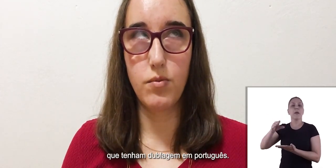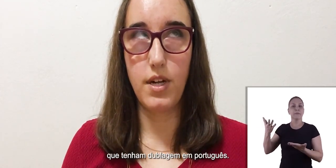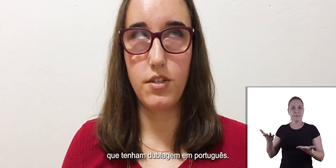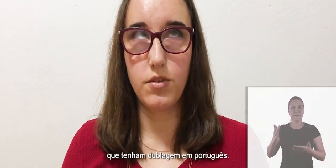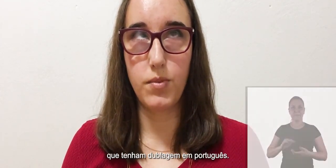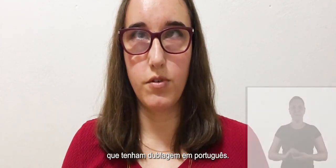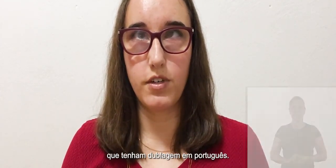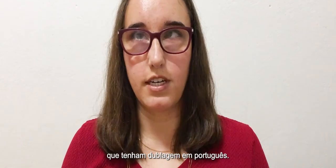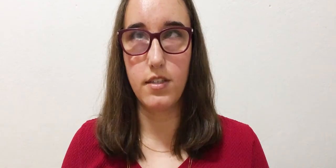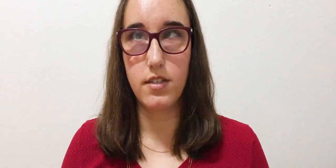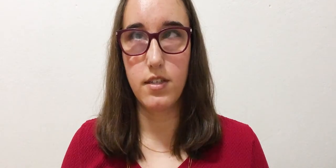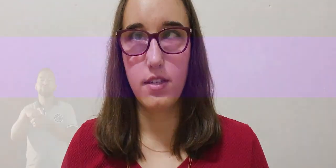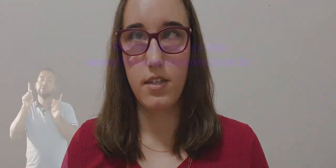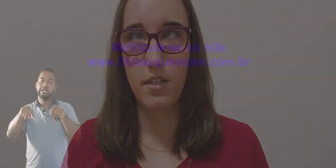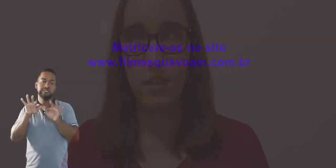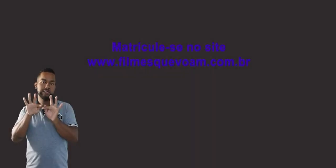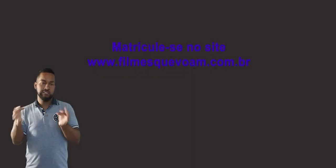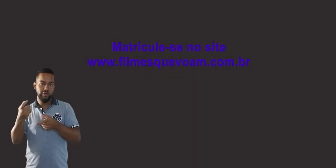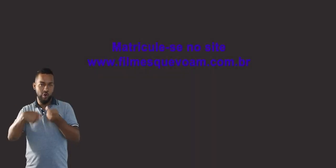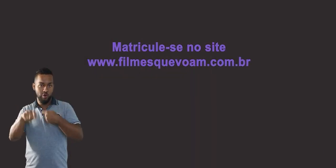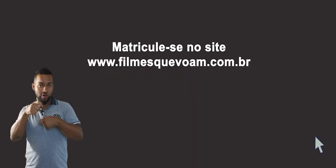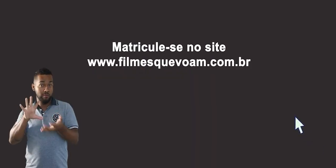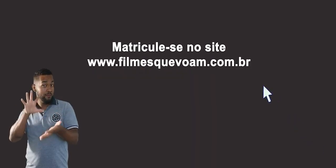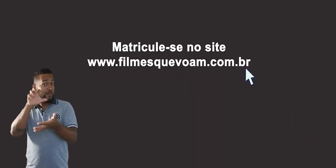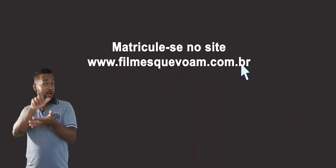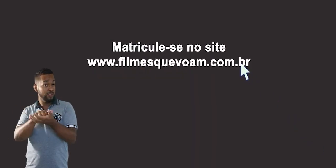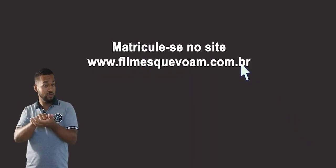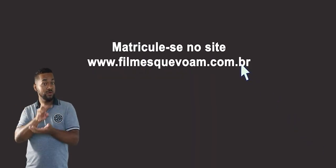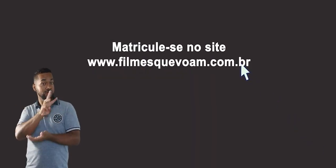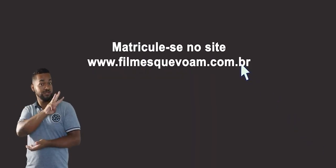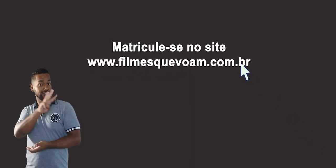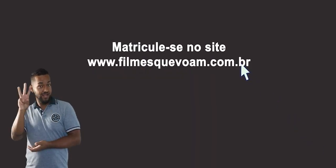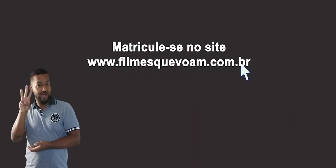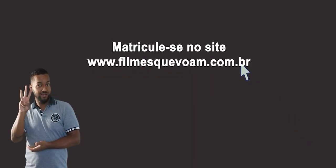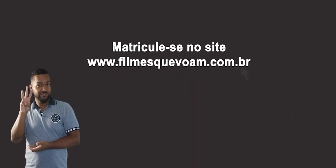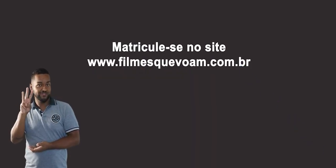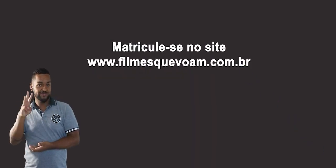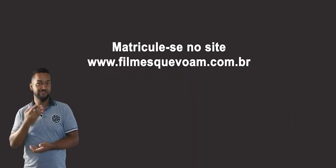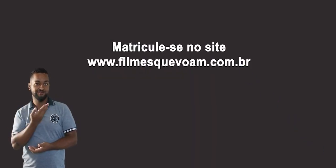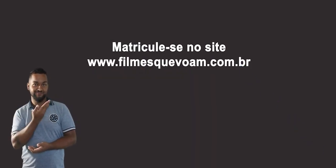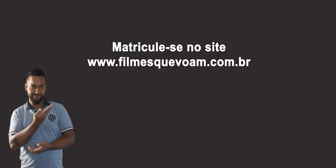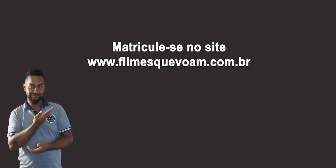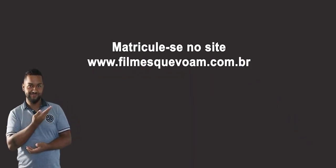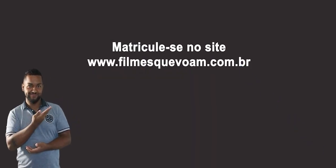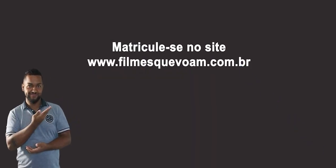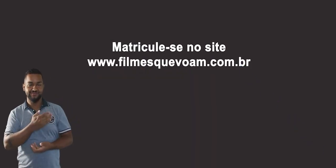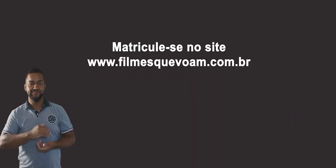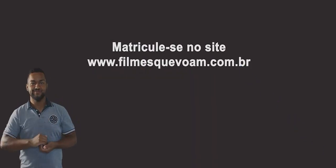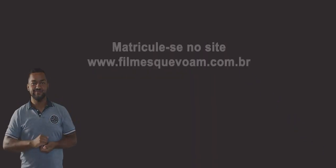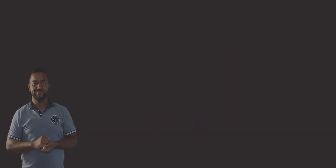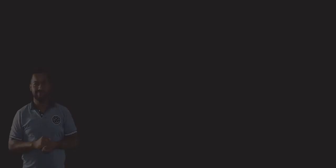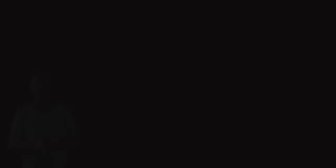tenho dublagem em português. Matricule-se no site www.filmesquevoam.com.br